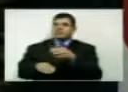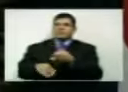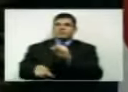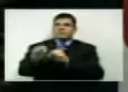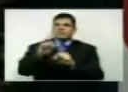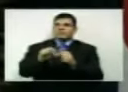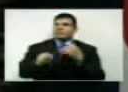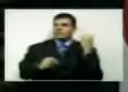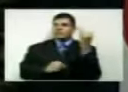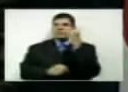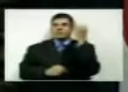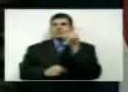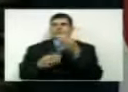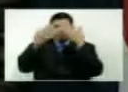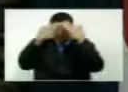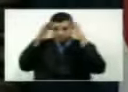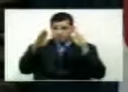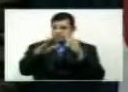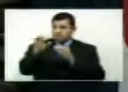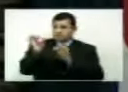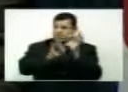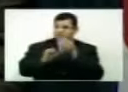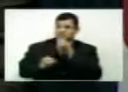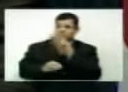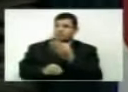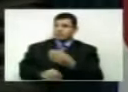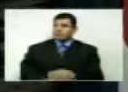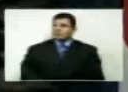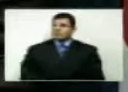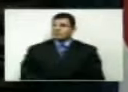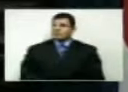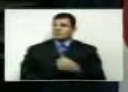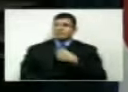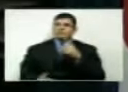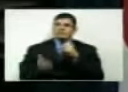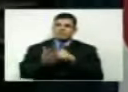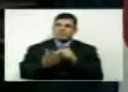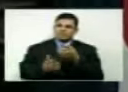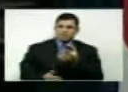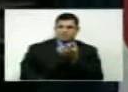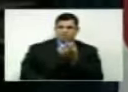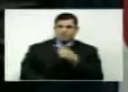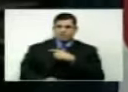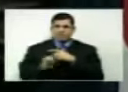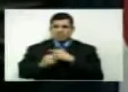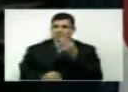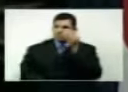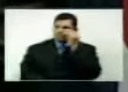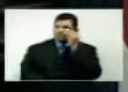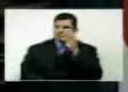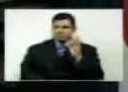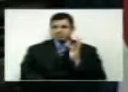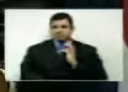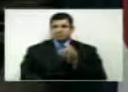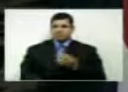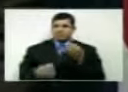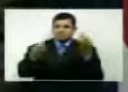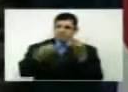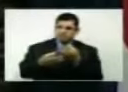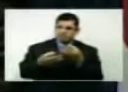elementos fundamentais de esclarecimento para a população. Elementos que têm natureza técnica e que,